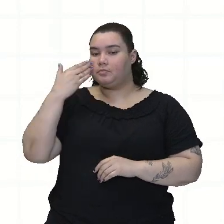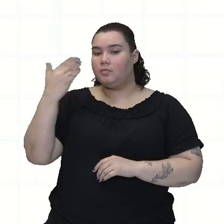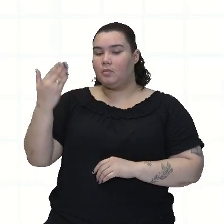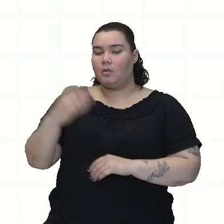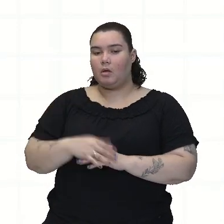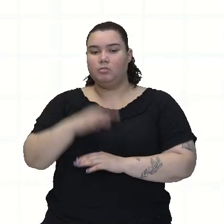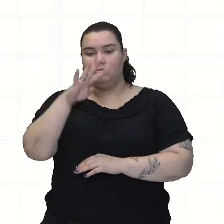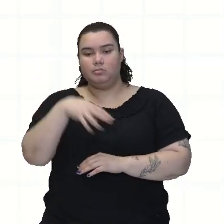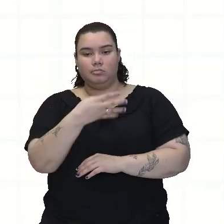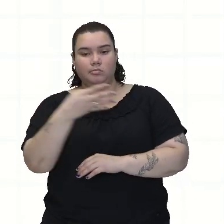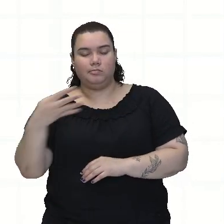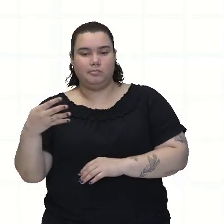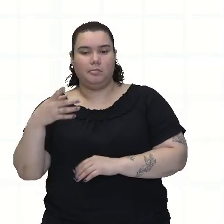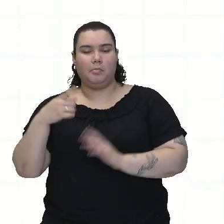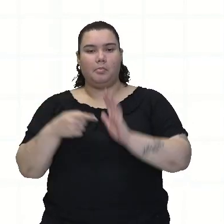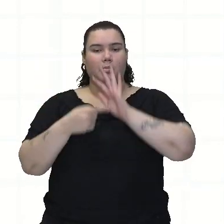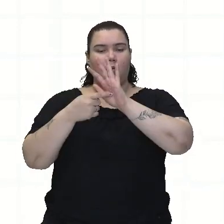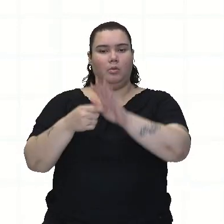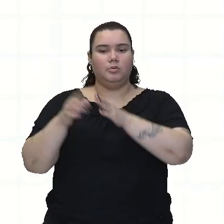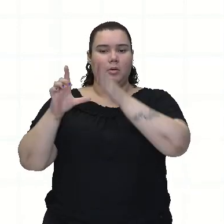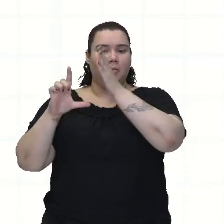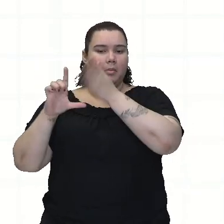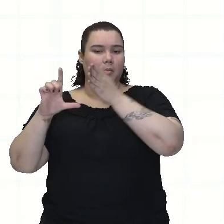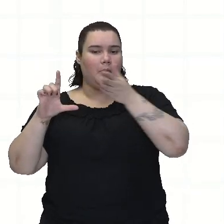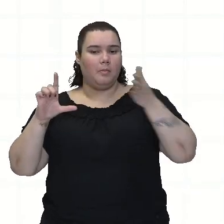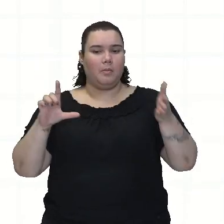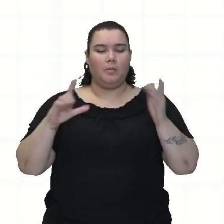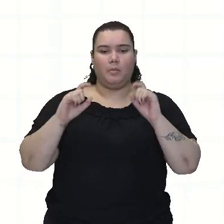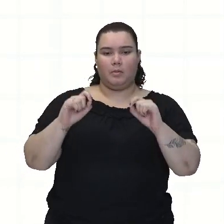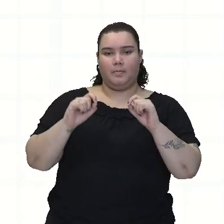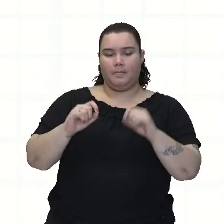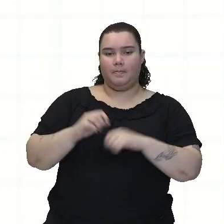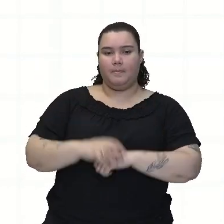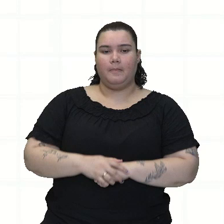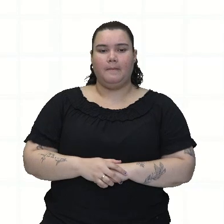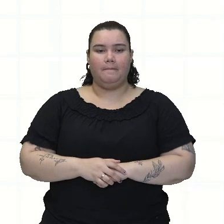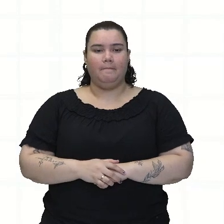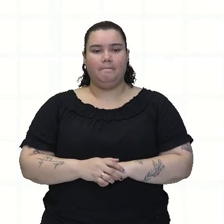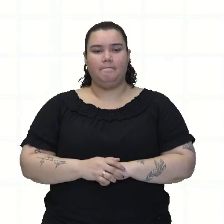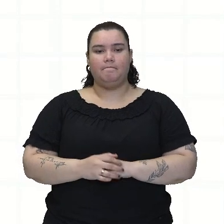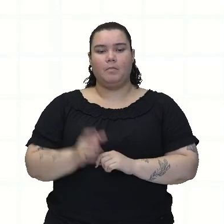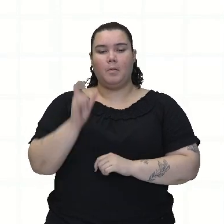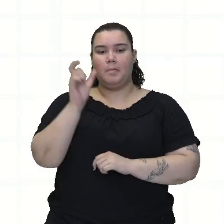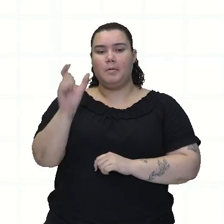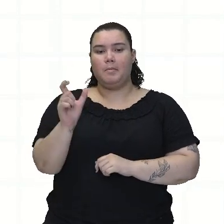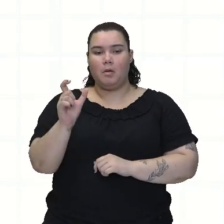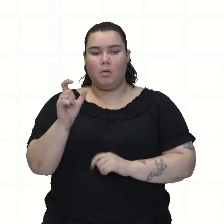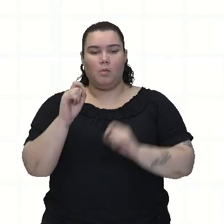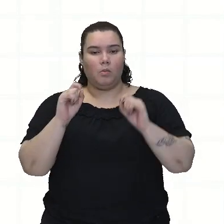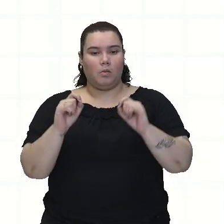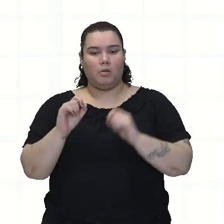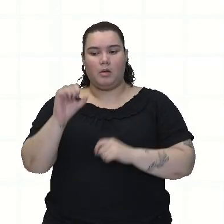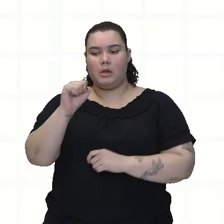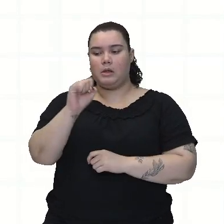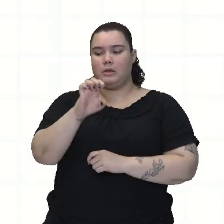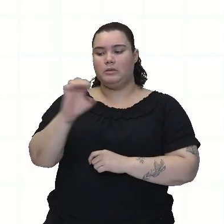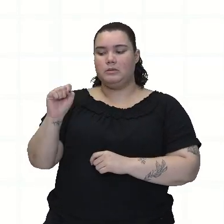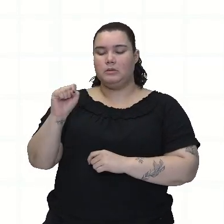esquema dos termos das orações, para a gente não esquecer. Termos essenciais, todos no mesmo bloco